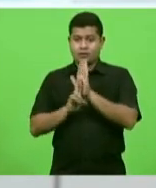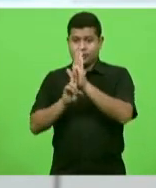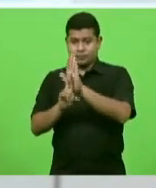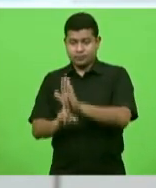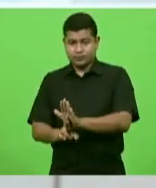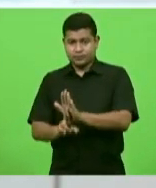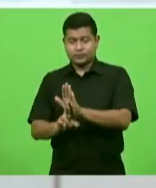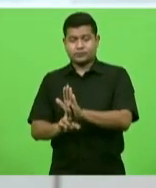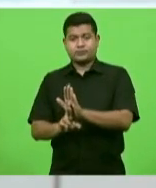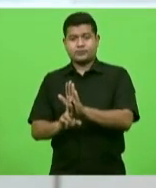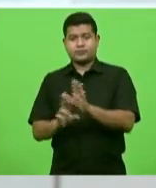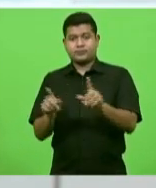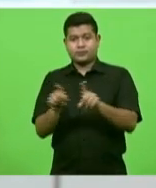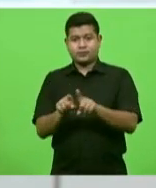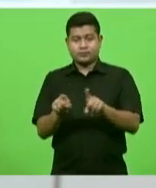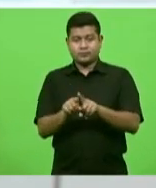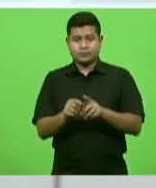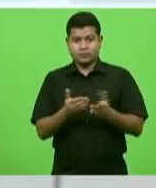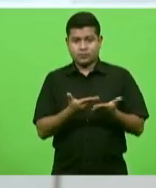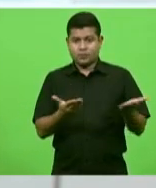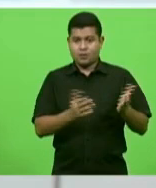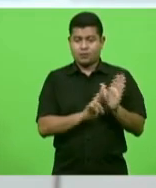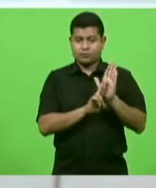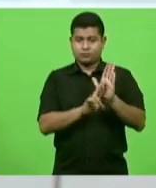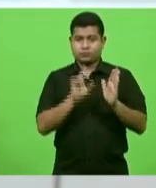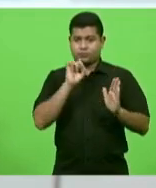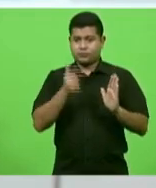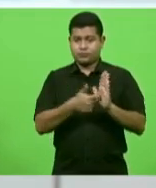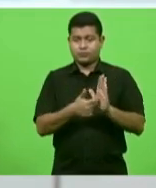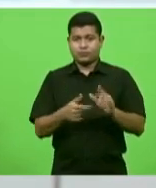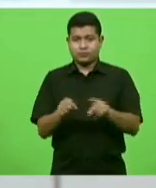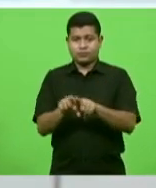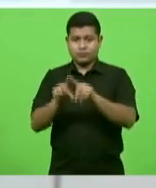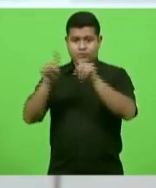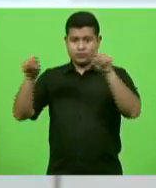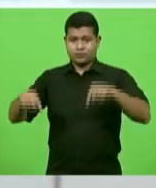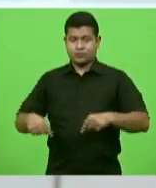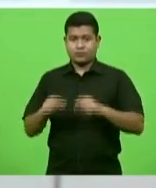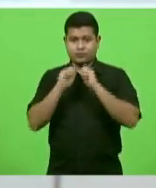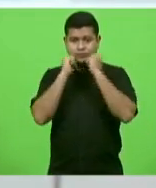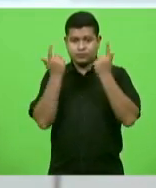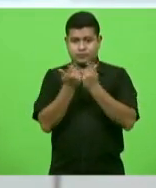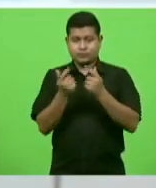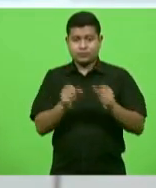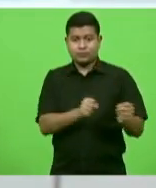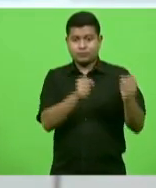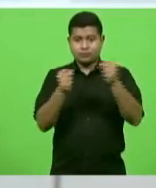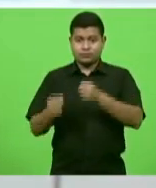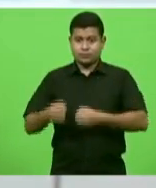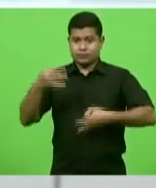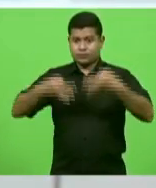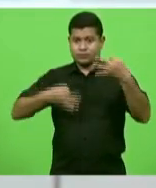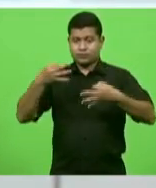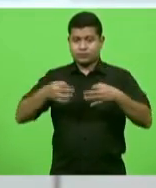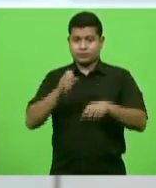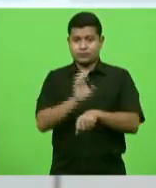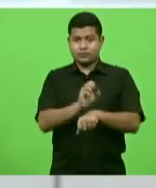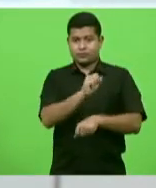representado senhores servidores da Assembleia Legislativa e do Poder Judiciário de Santa Catarina